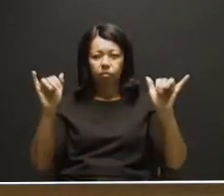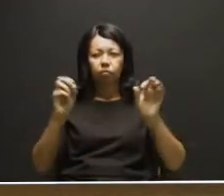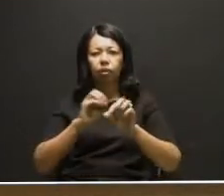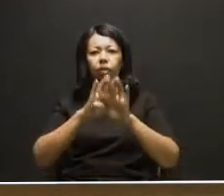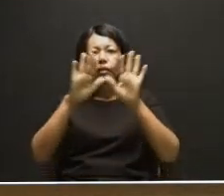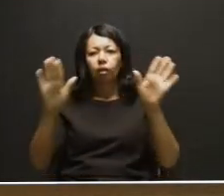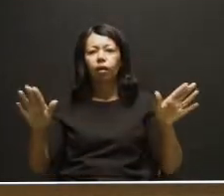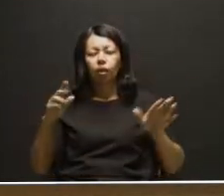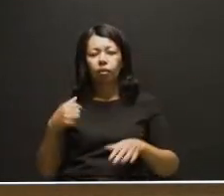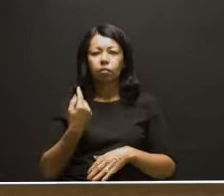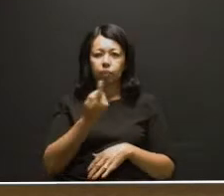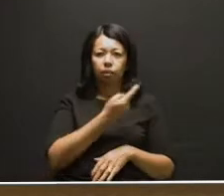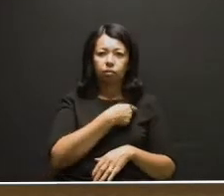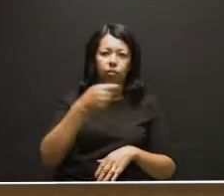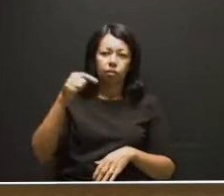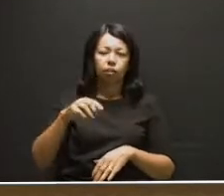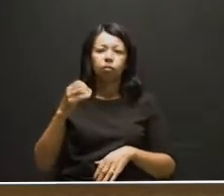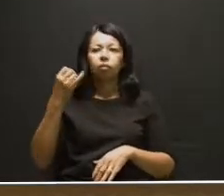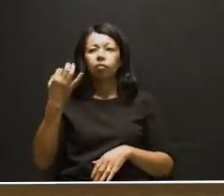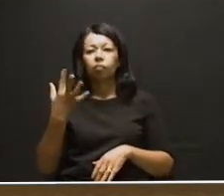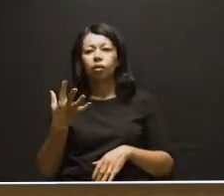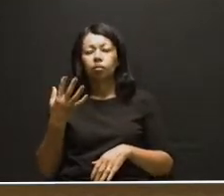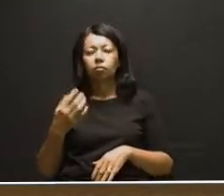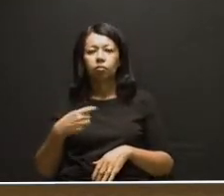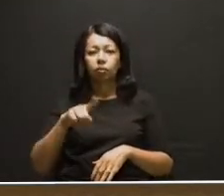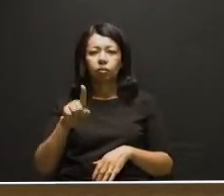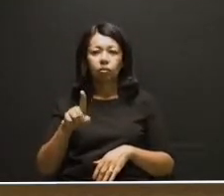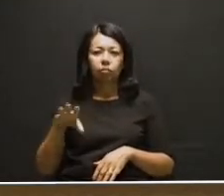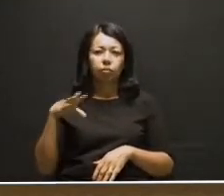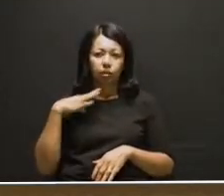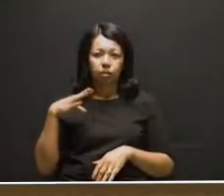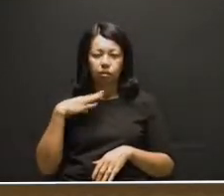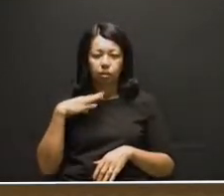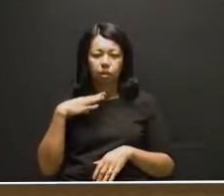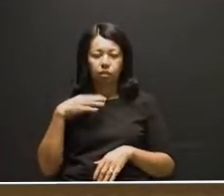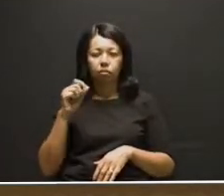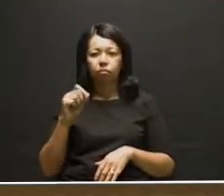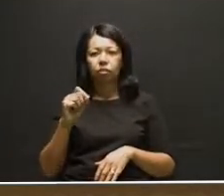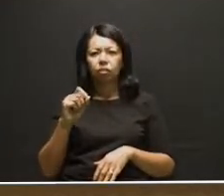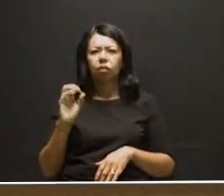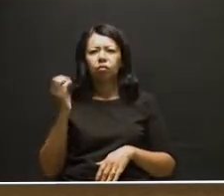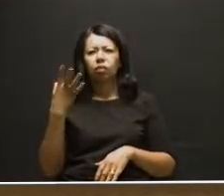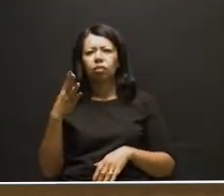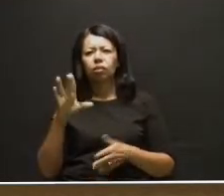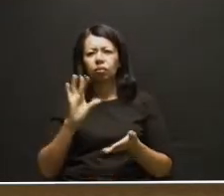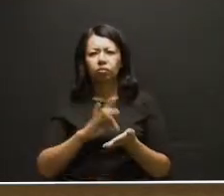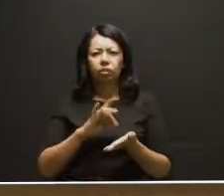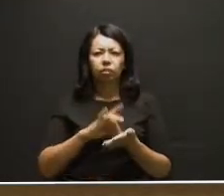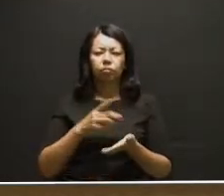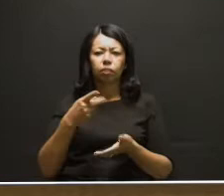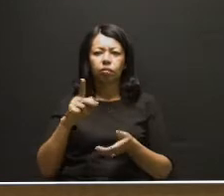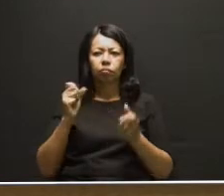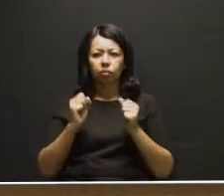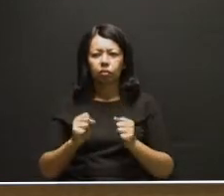claras para todos nós aqui de quanto retorna para a cidade do que está acontecendo de verdade pra gente poder cobrar políticas